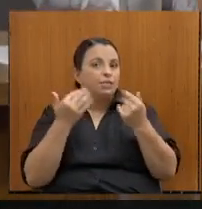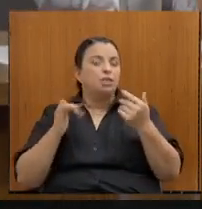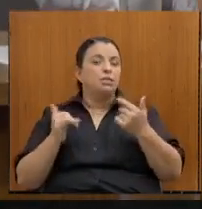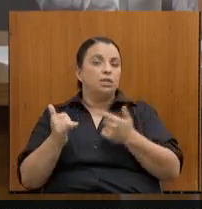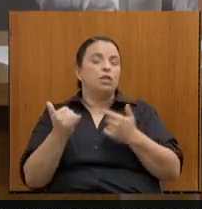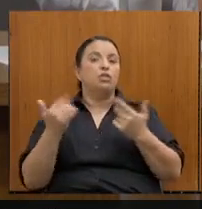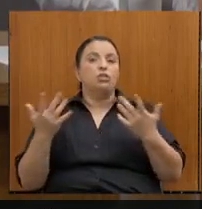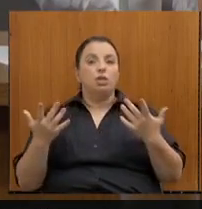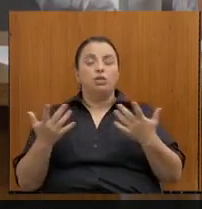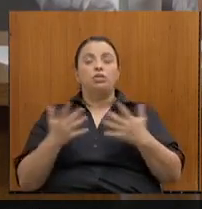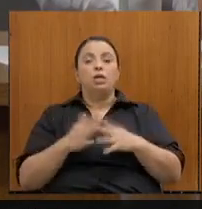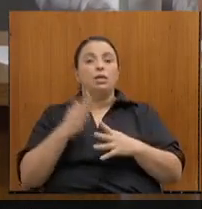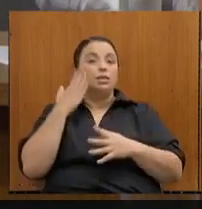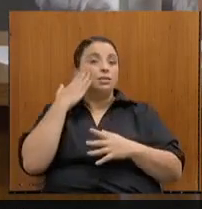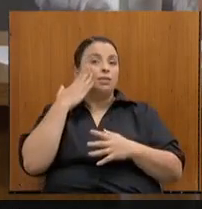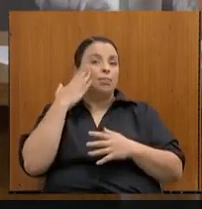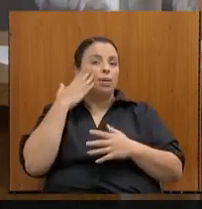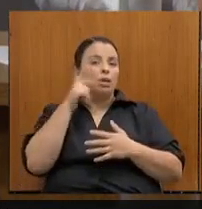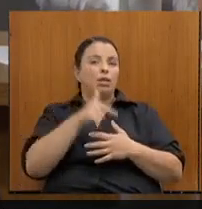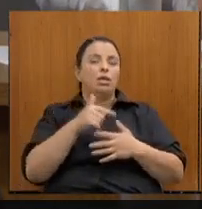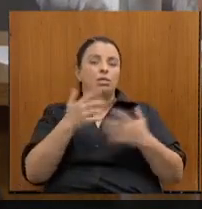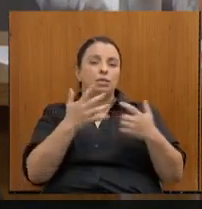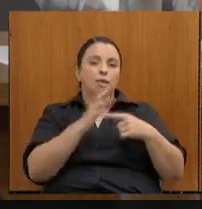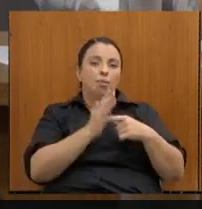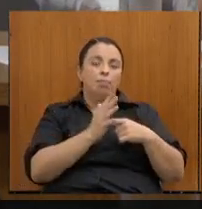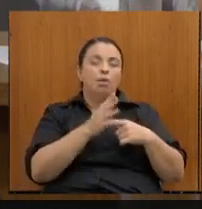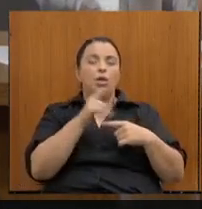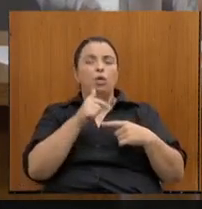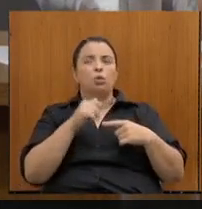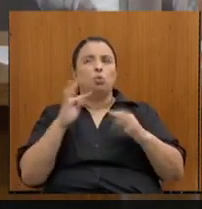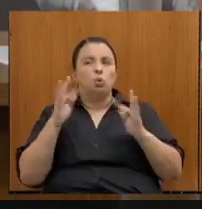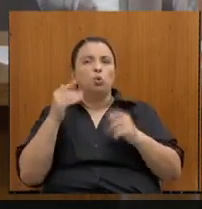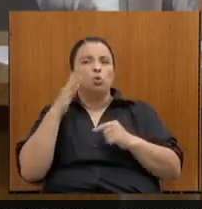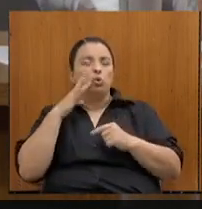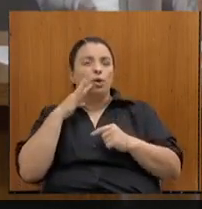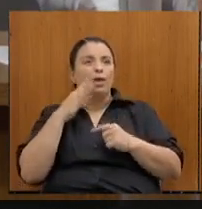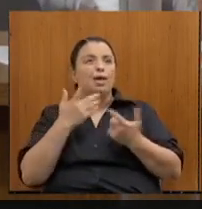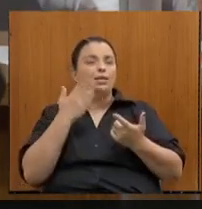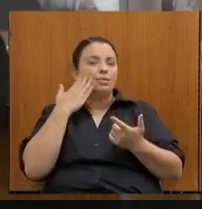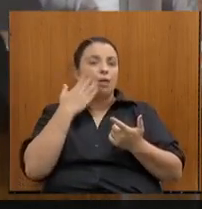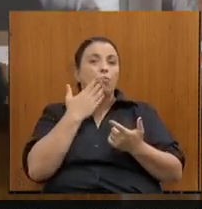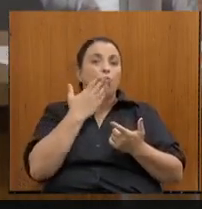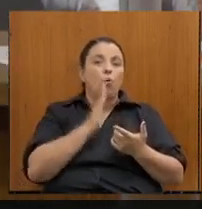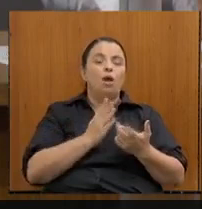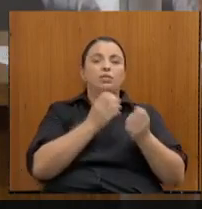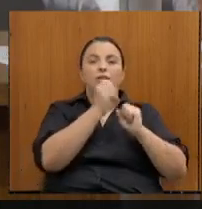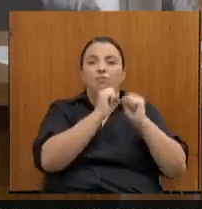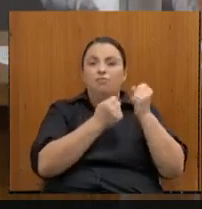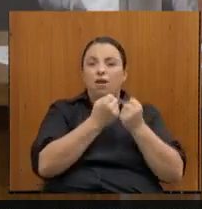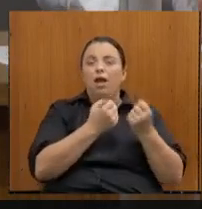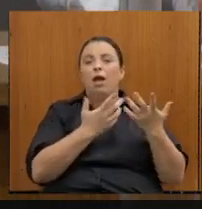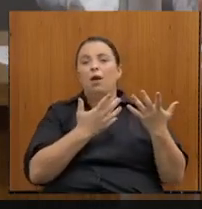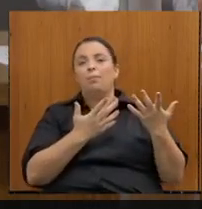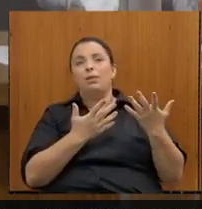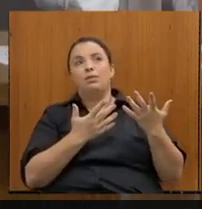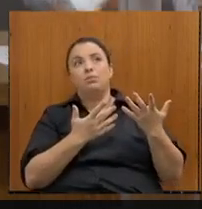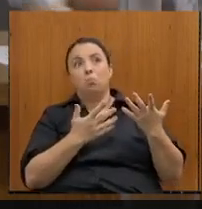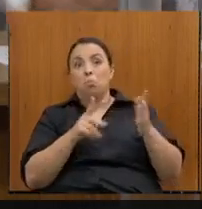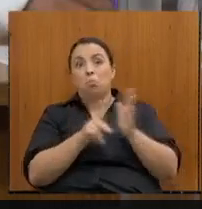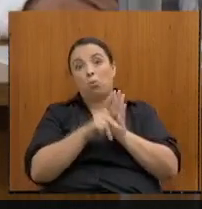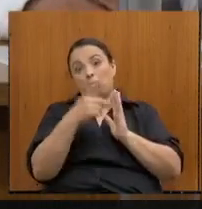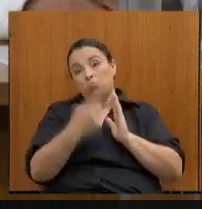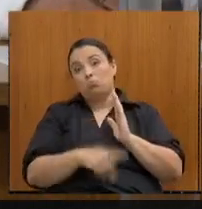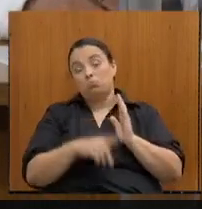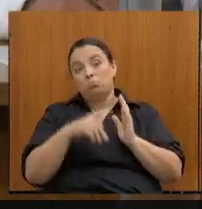equipamento já reconhecido no mercado que a gente consegue ter acesso a todos os fabricantes sejam eles nacionais ou de fora do país